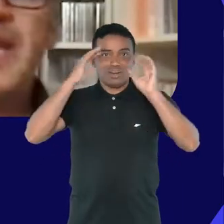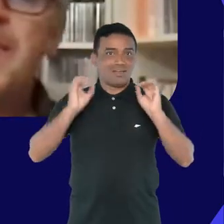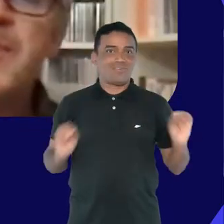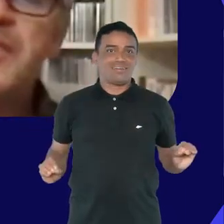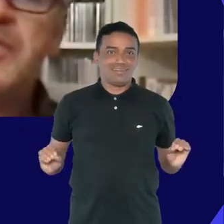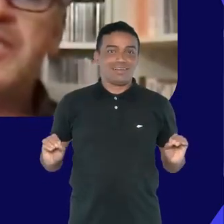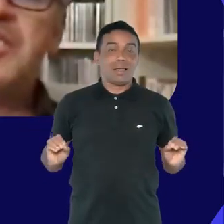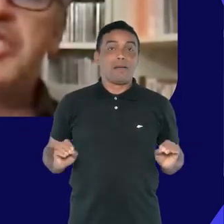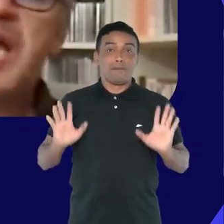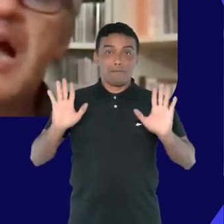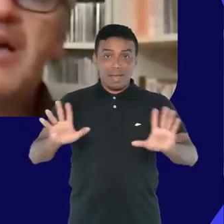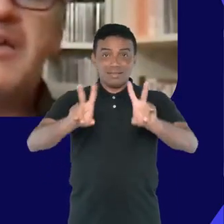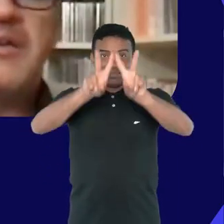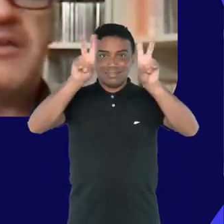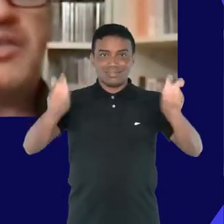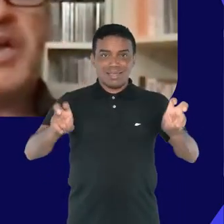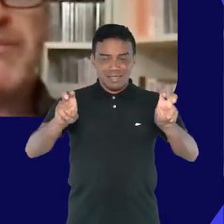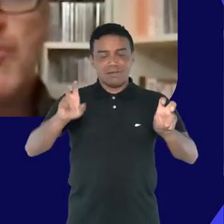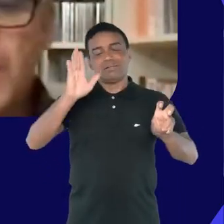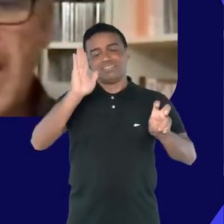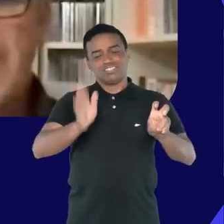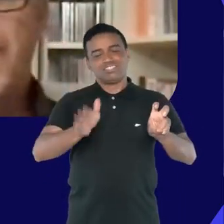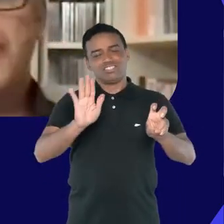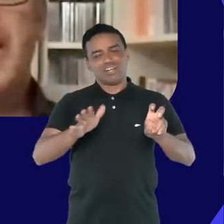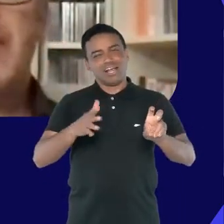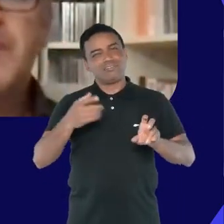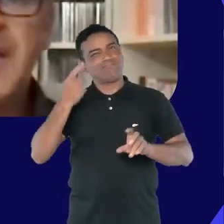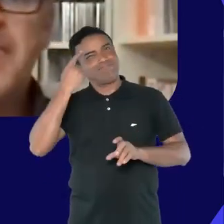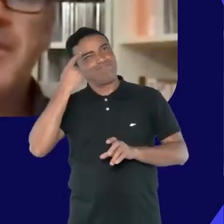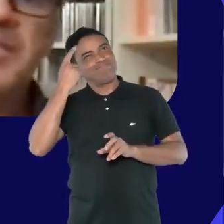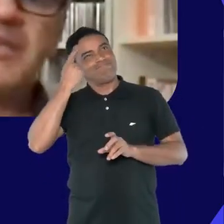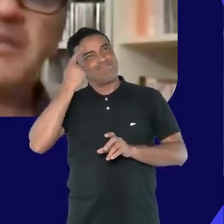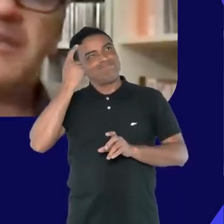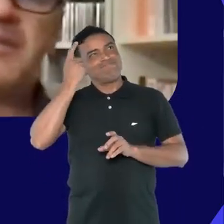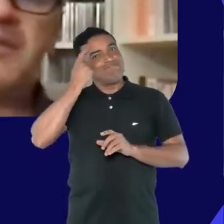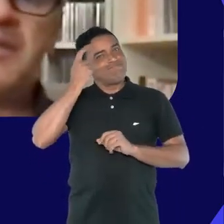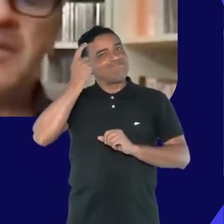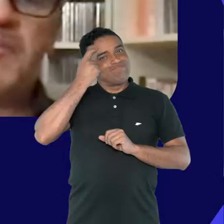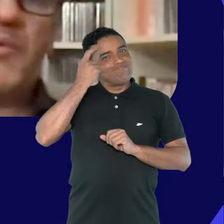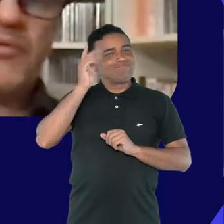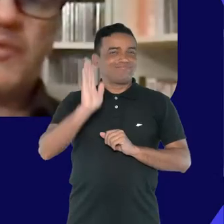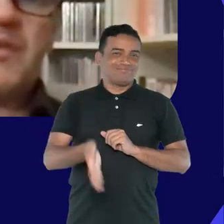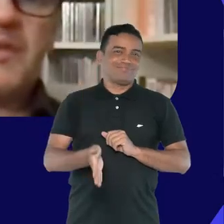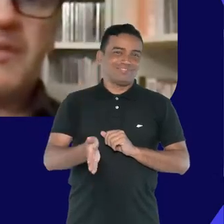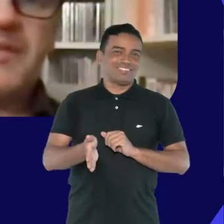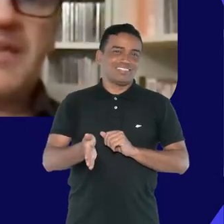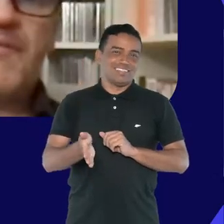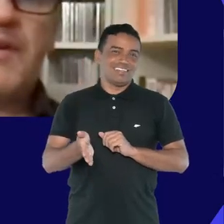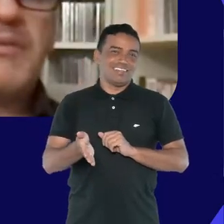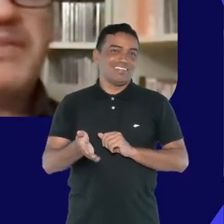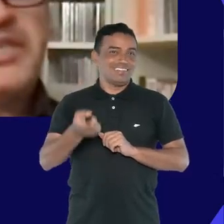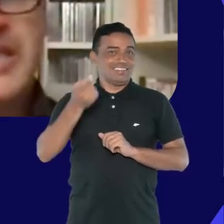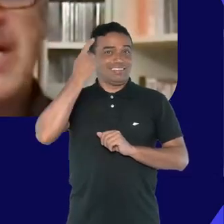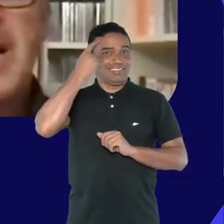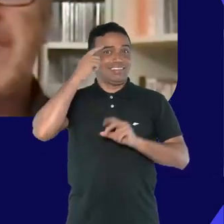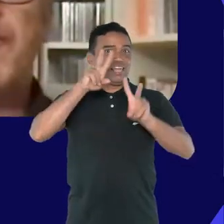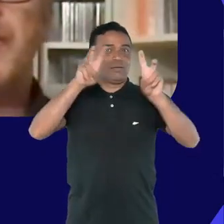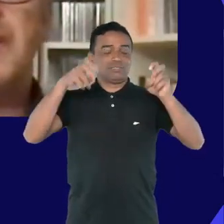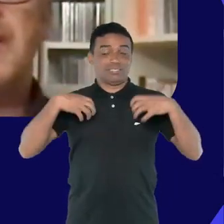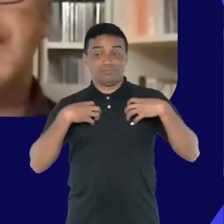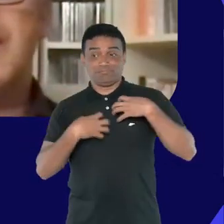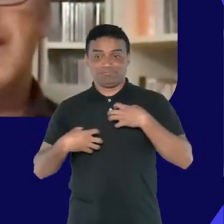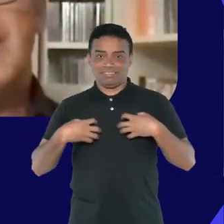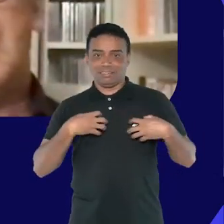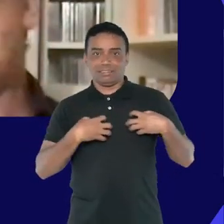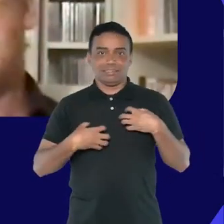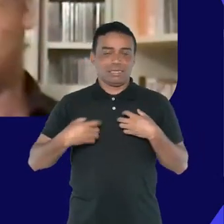mas os temas já me tocavam, já eram temas que de certa forma me instigavam